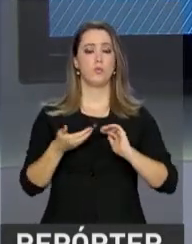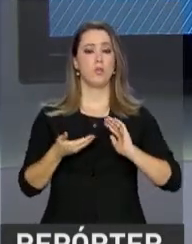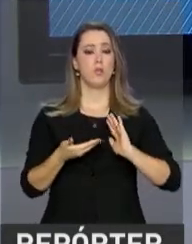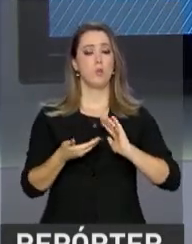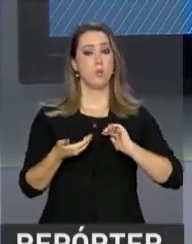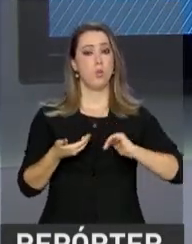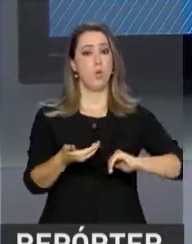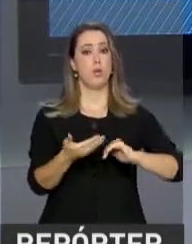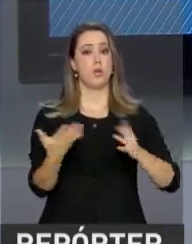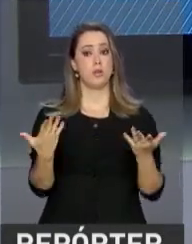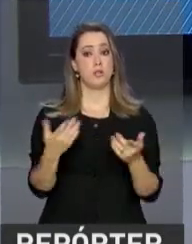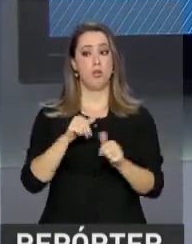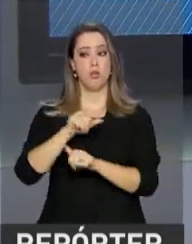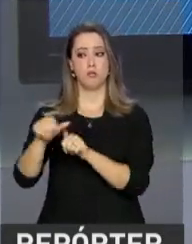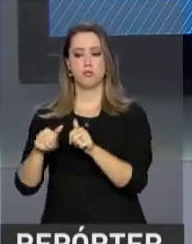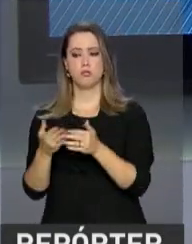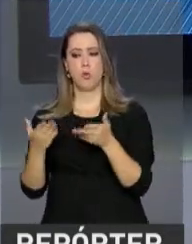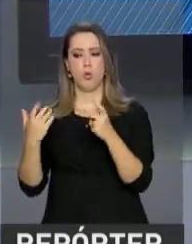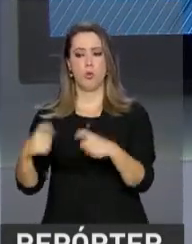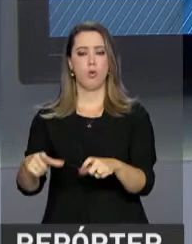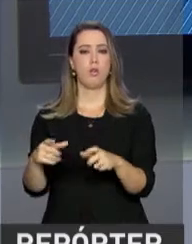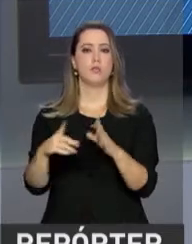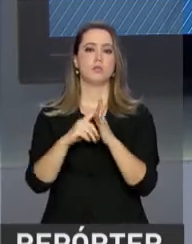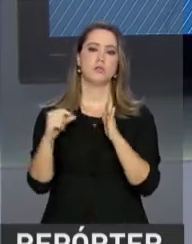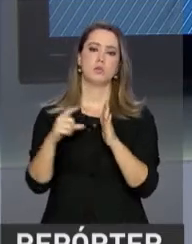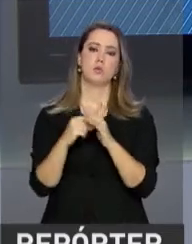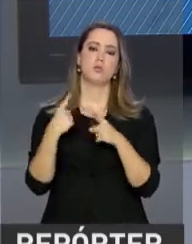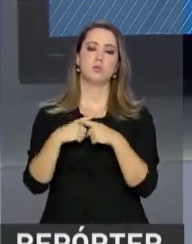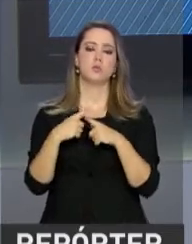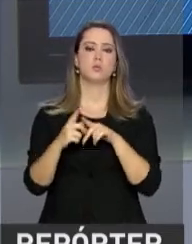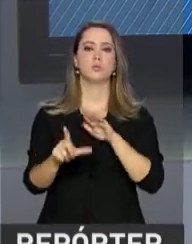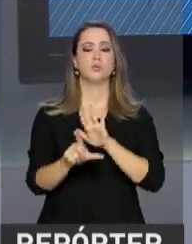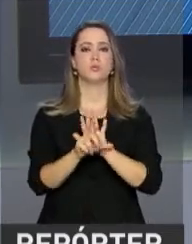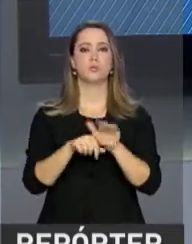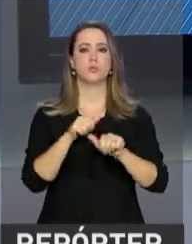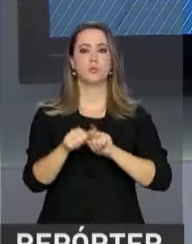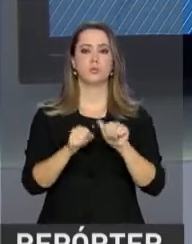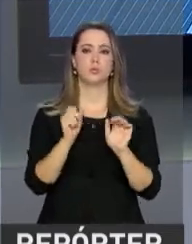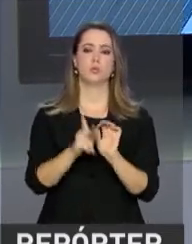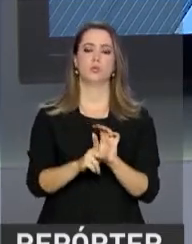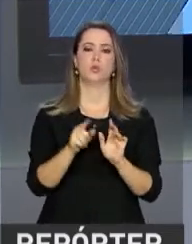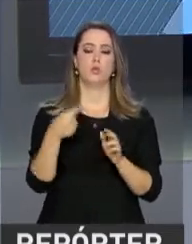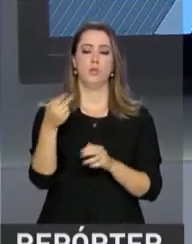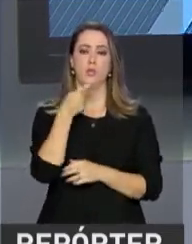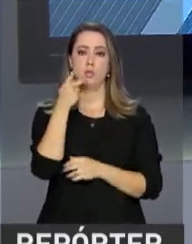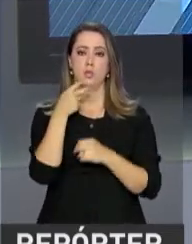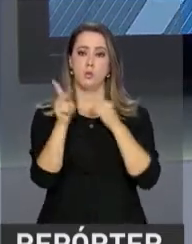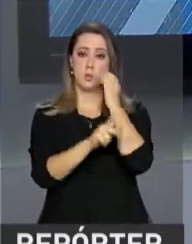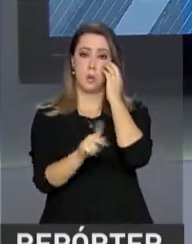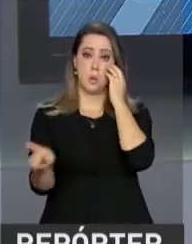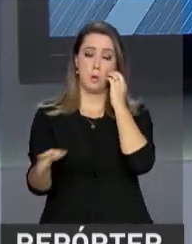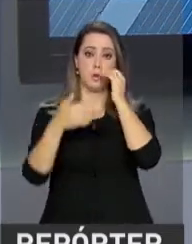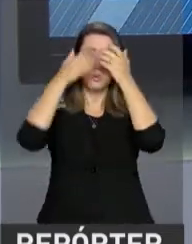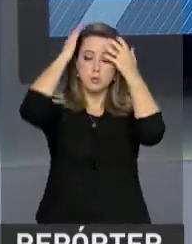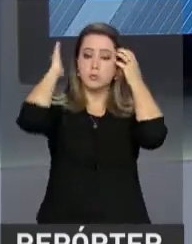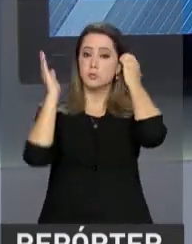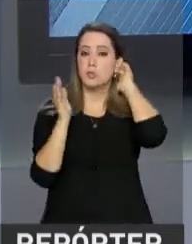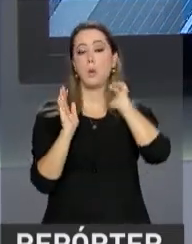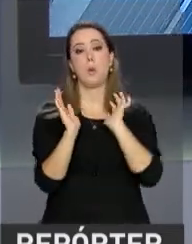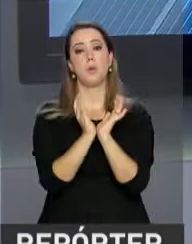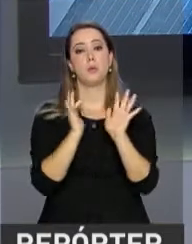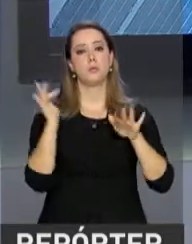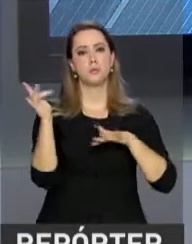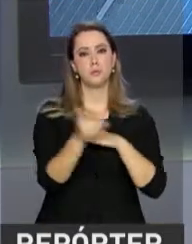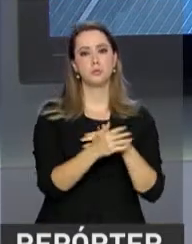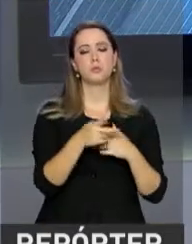nós vamos agora para o palácio do planalto porque a reforma da previdência foi citada hoje pelo presidente michel temer nas redes sociais quem